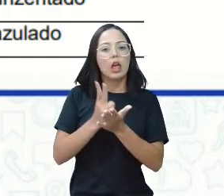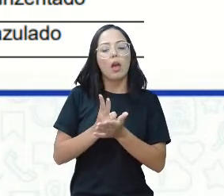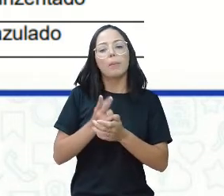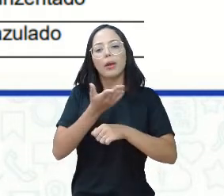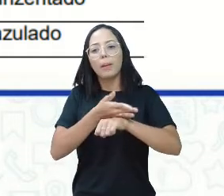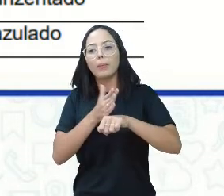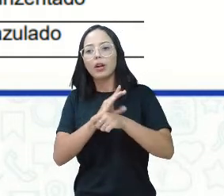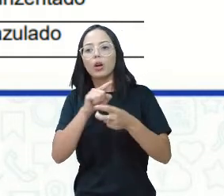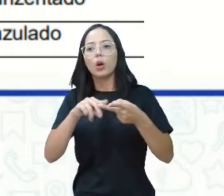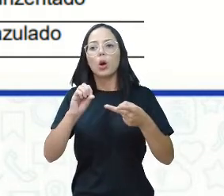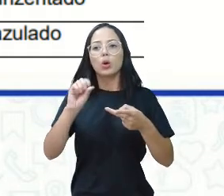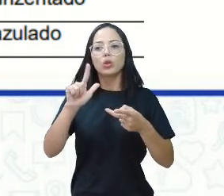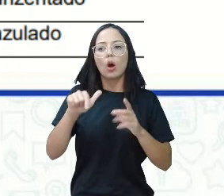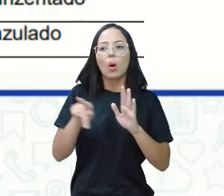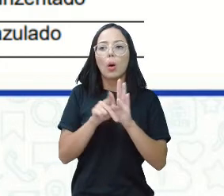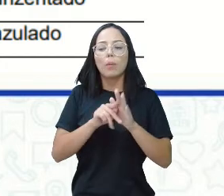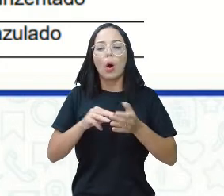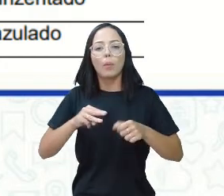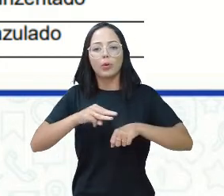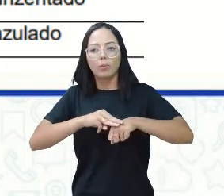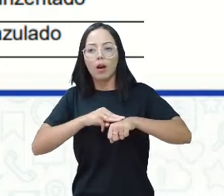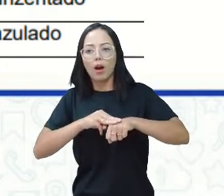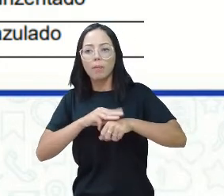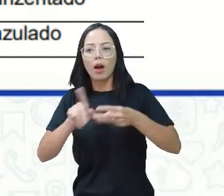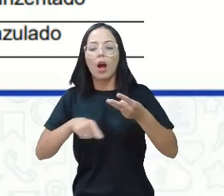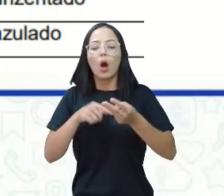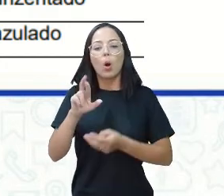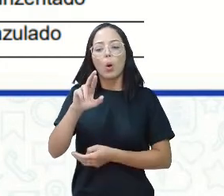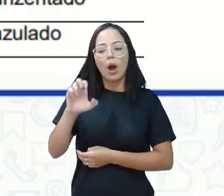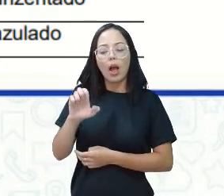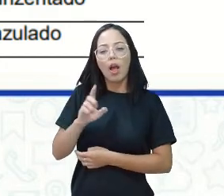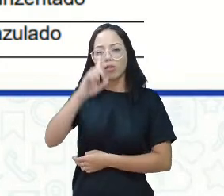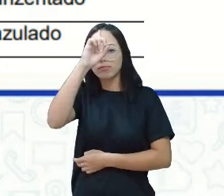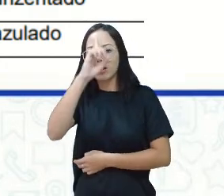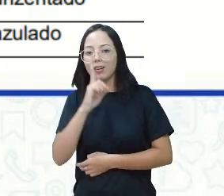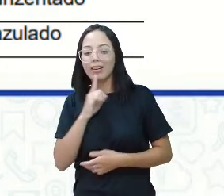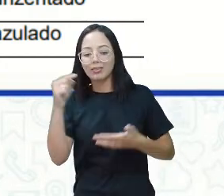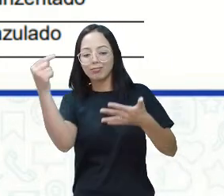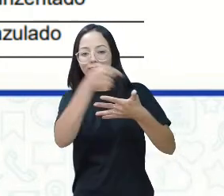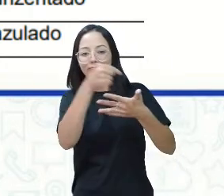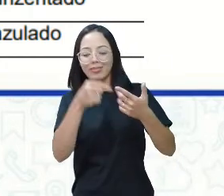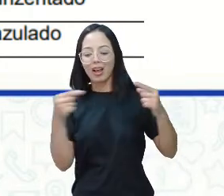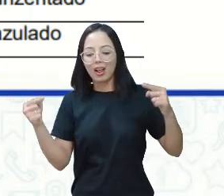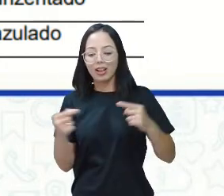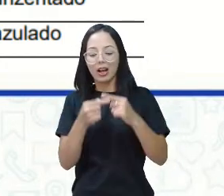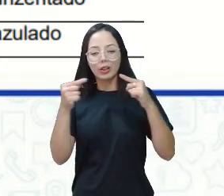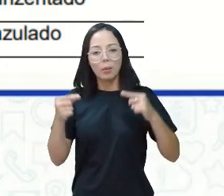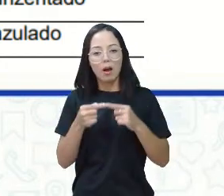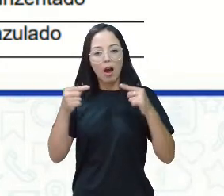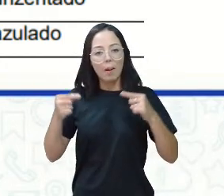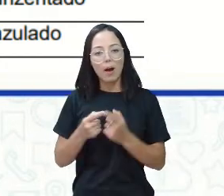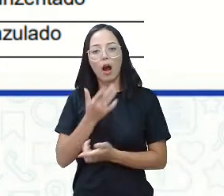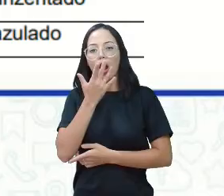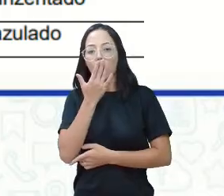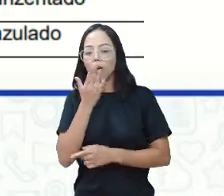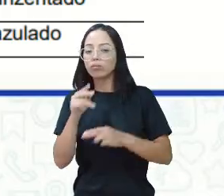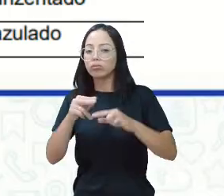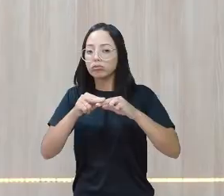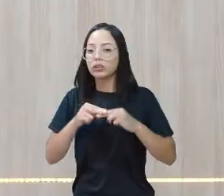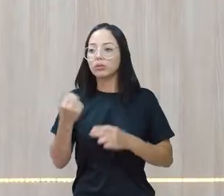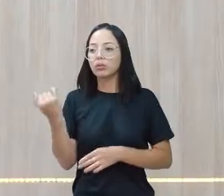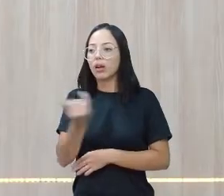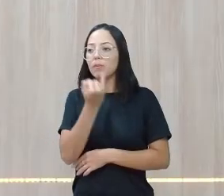Sol maior ele via o castanho dourado, o Ré maior ele via o amarelo. Então a sinestesia é interessante